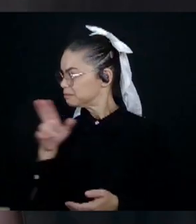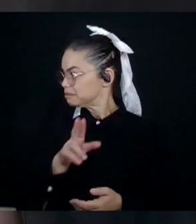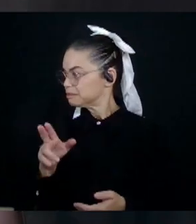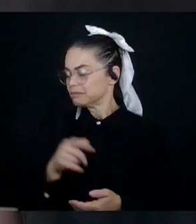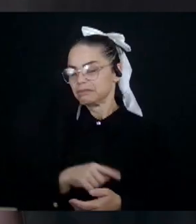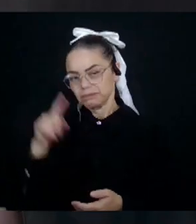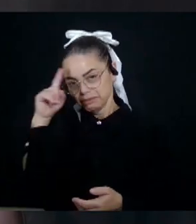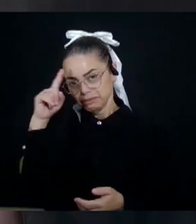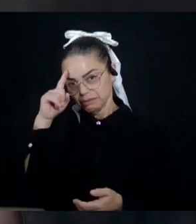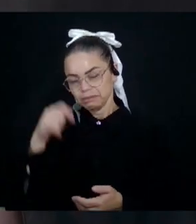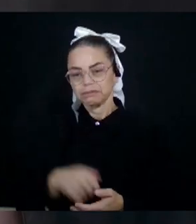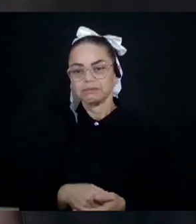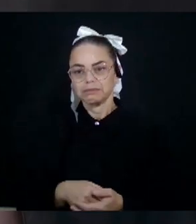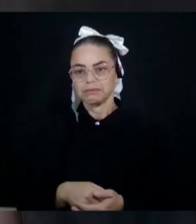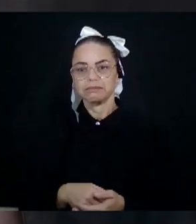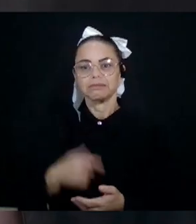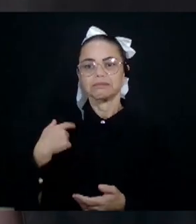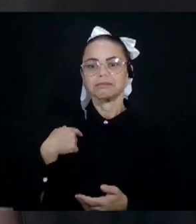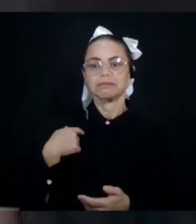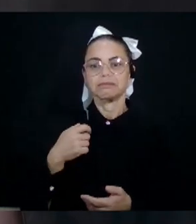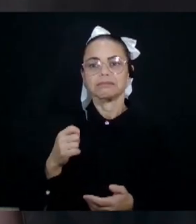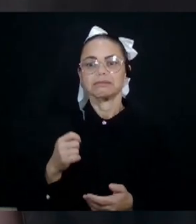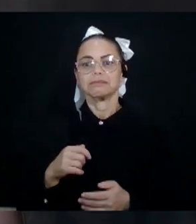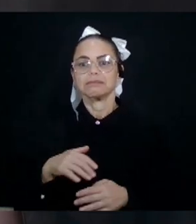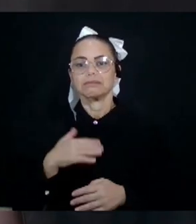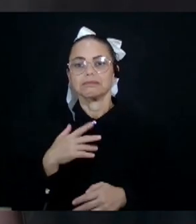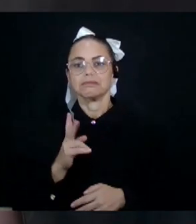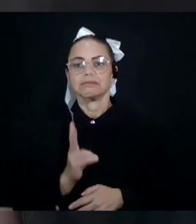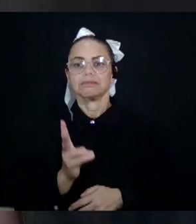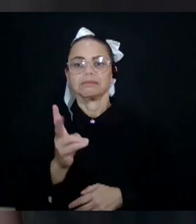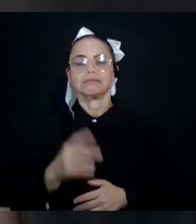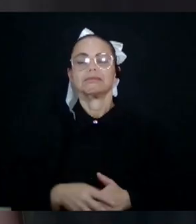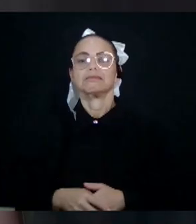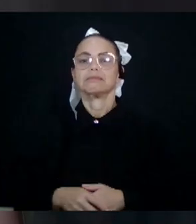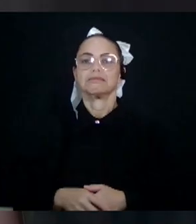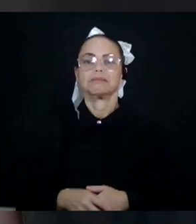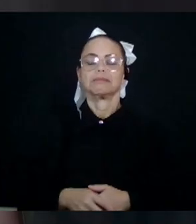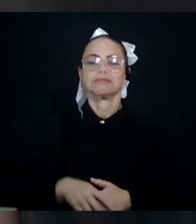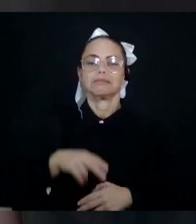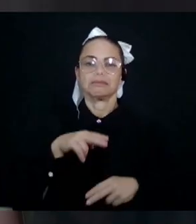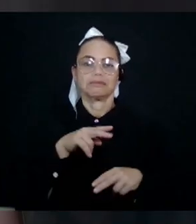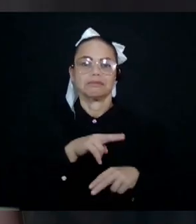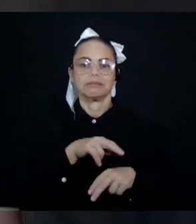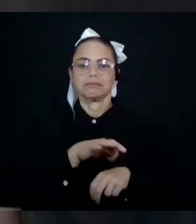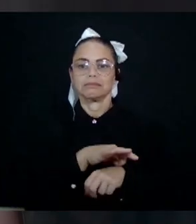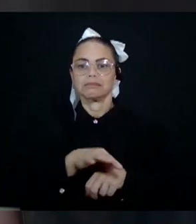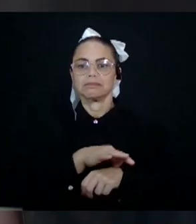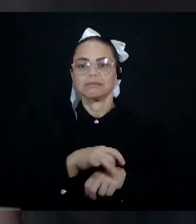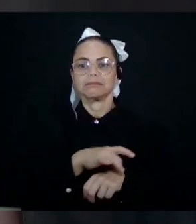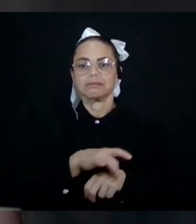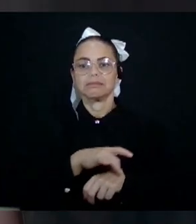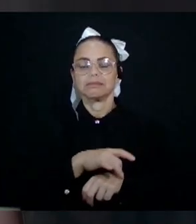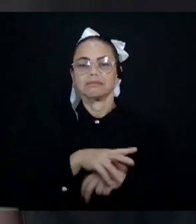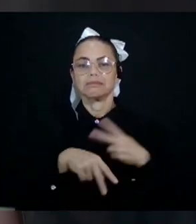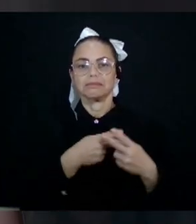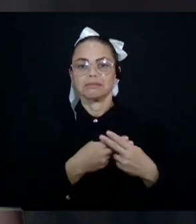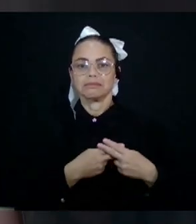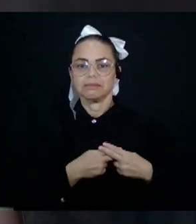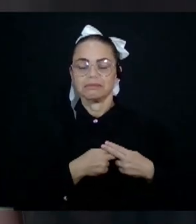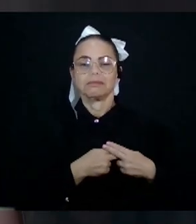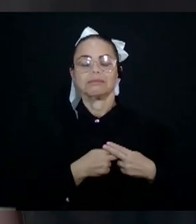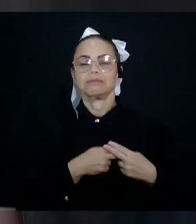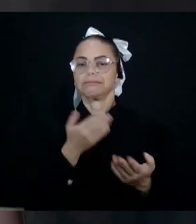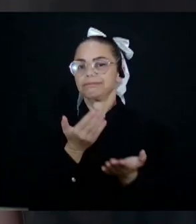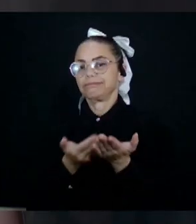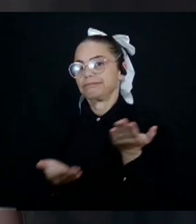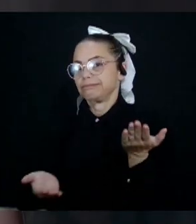mas na psicanálise a gente costuma usar essa palavra luto uhum. para tratar das perdas, né? Das perdas Sim, em geral. Então,